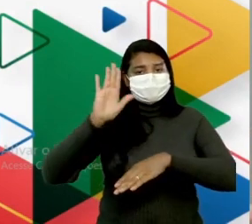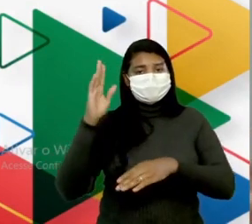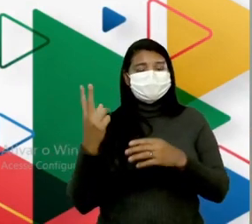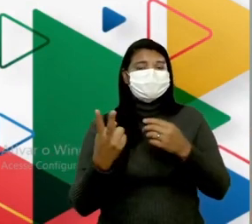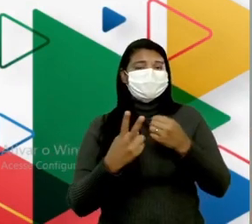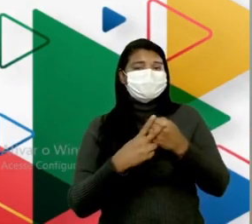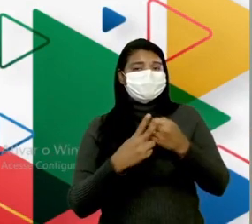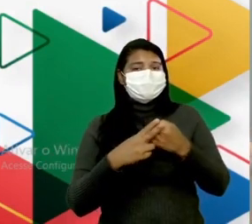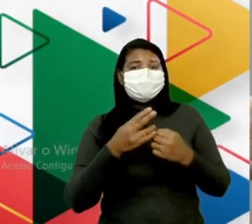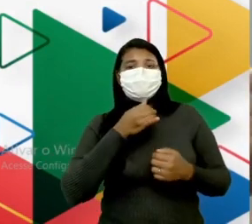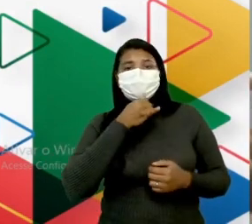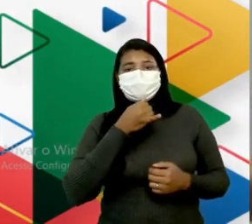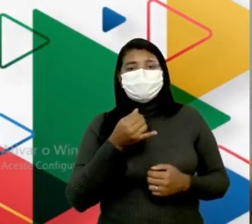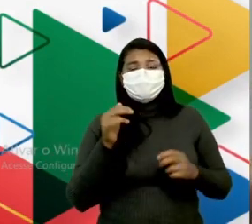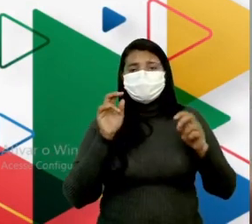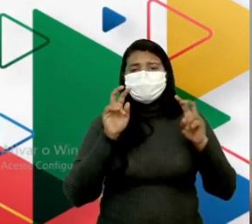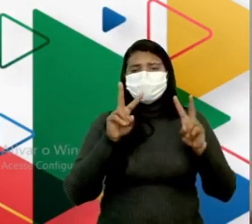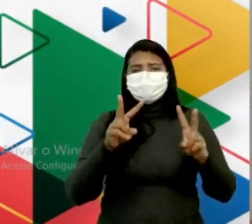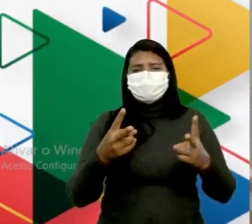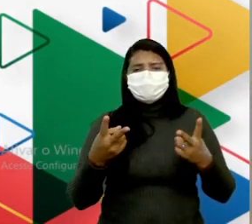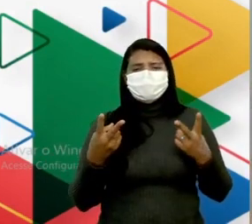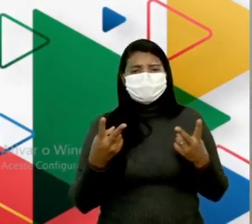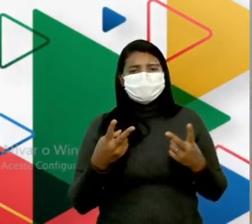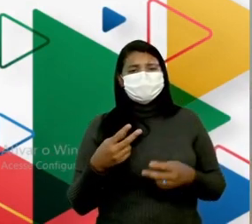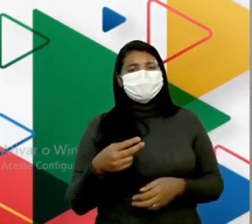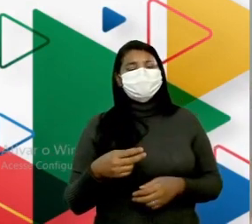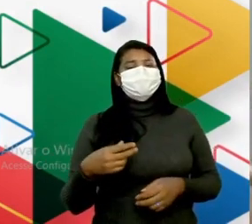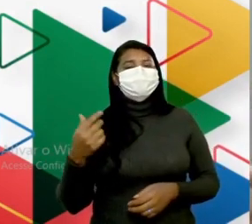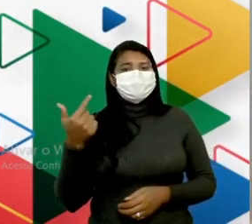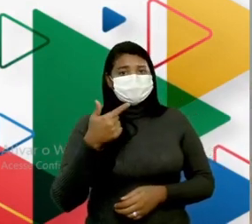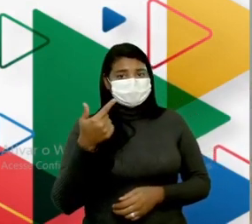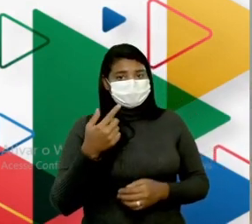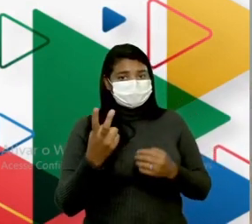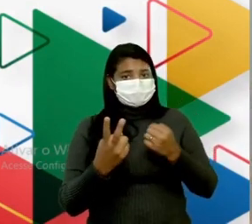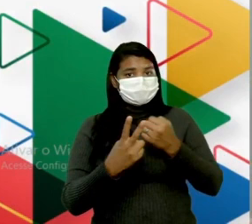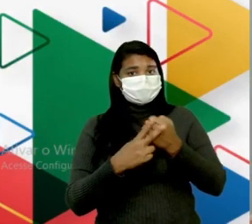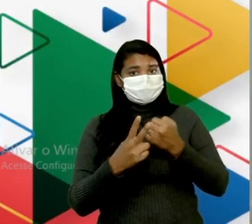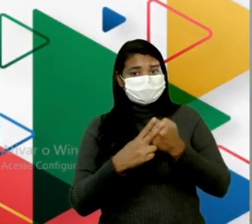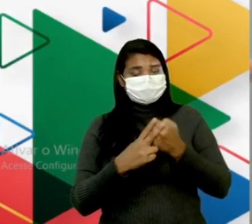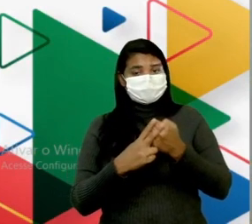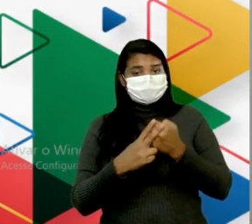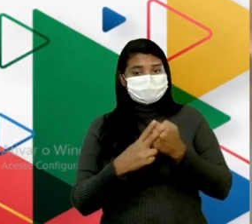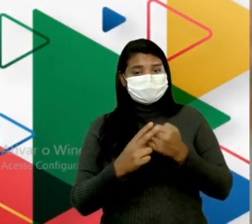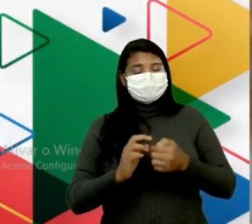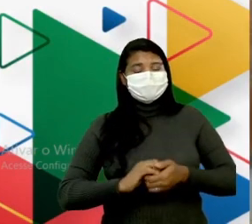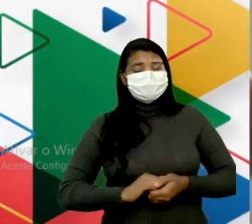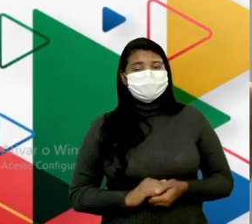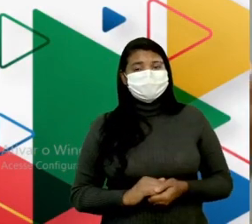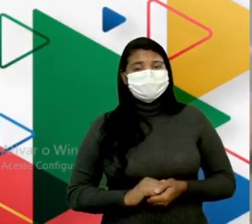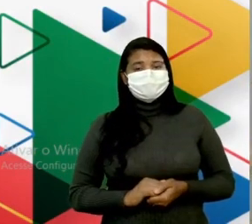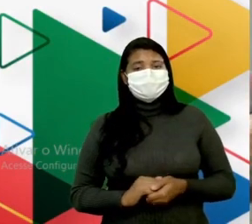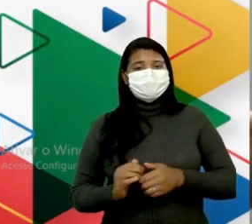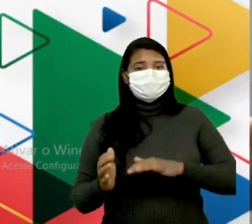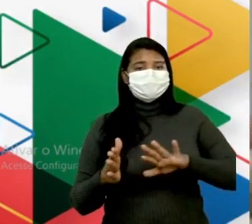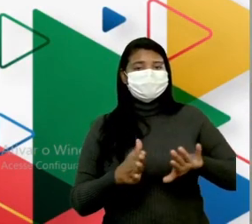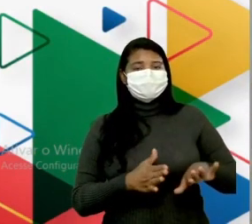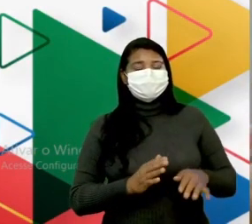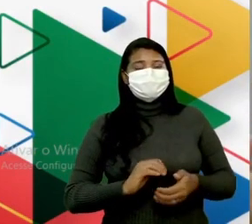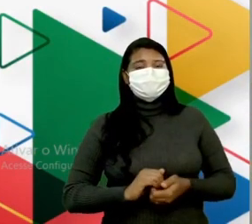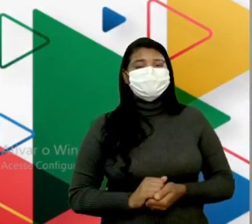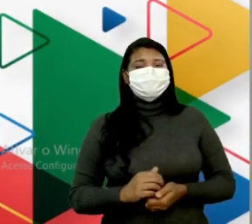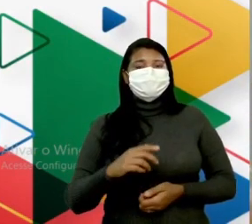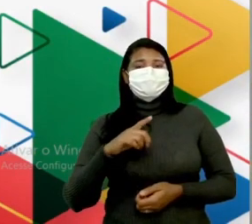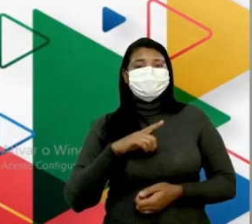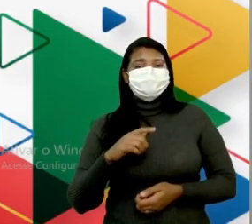verbo. Estão vendo que no segundo verbo, certo? Na segunda tem que é o verbo to speak. Tem ali